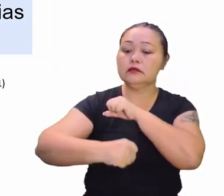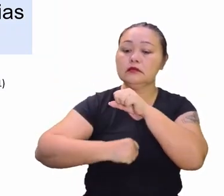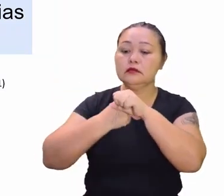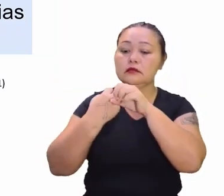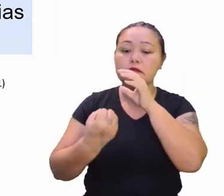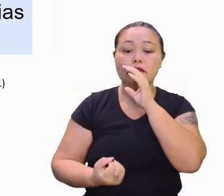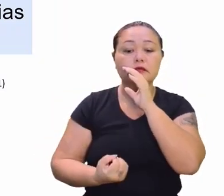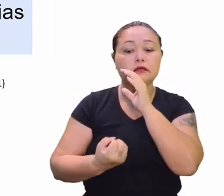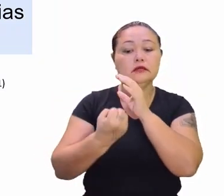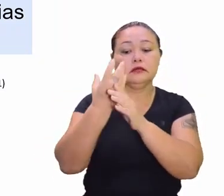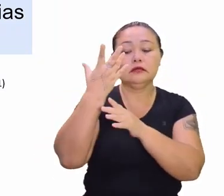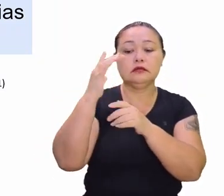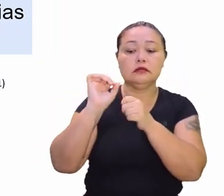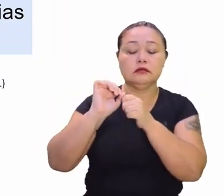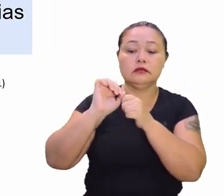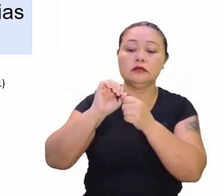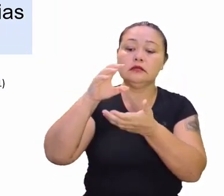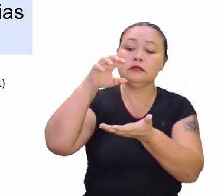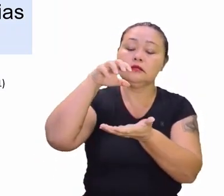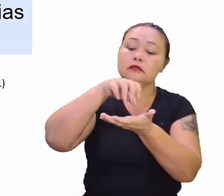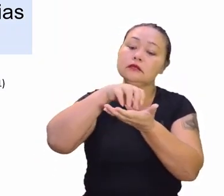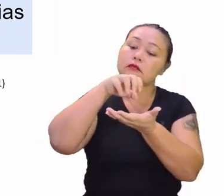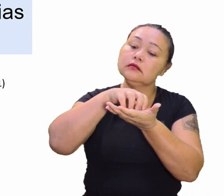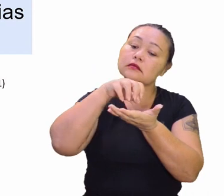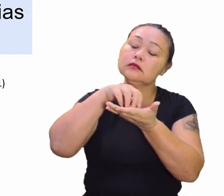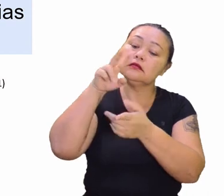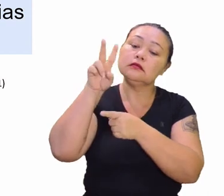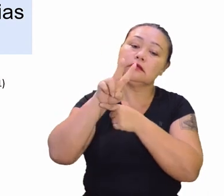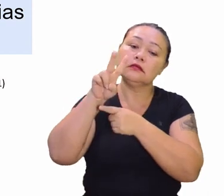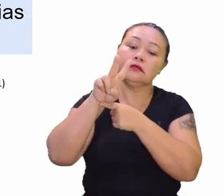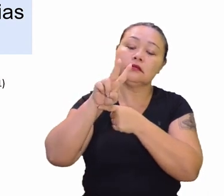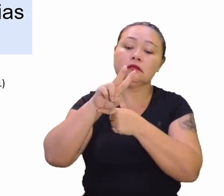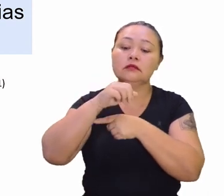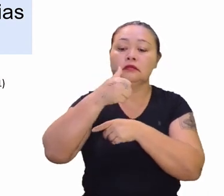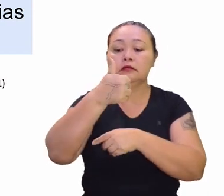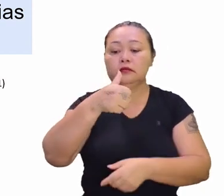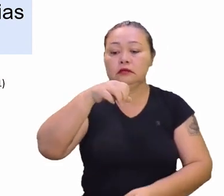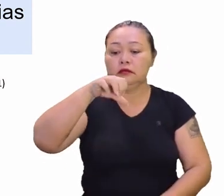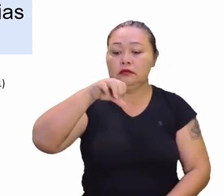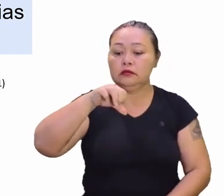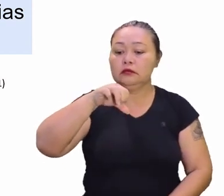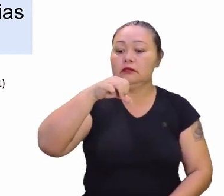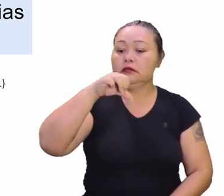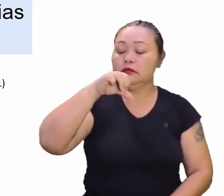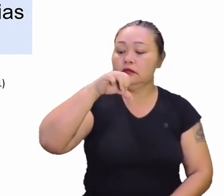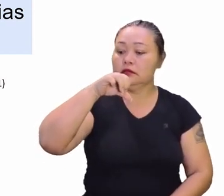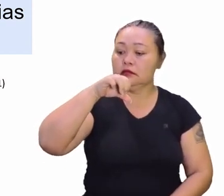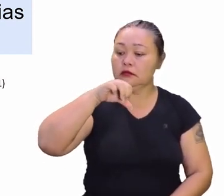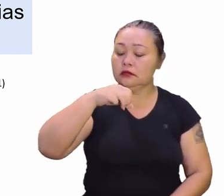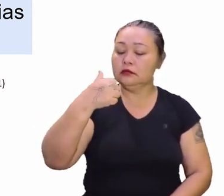da criação das unidades de conservação. Então, em 1992,